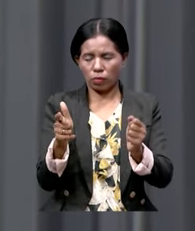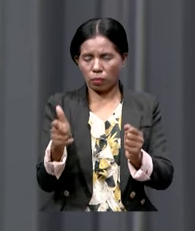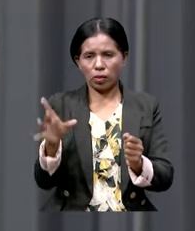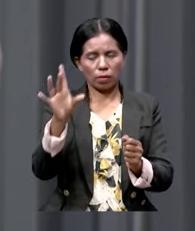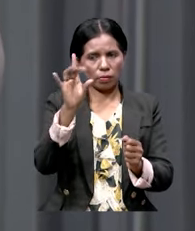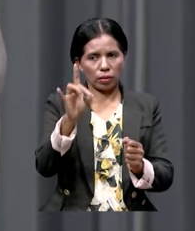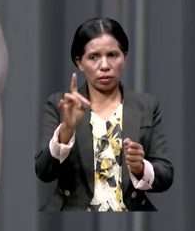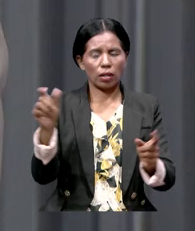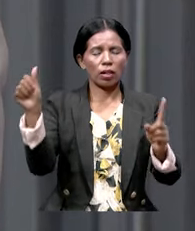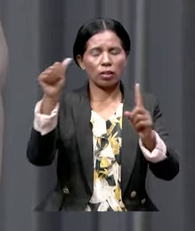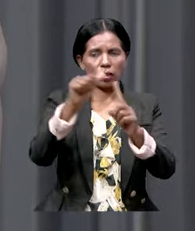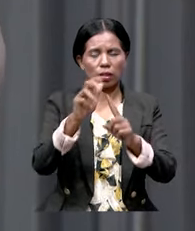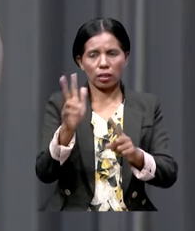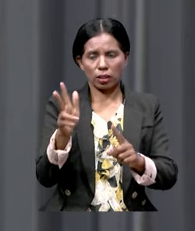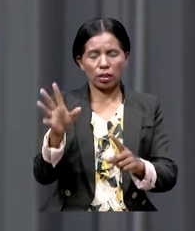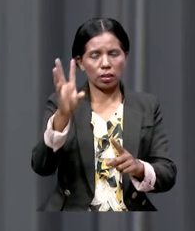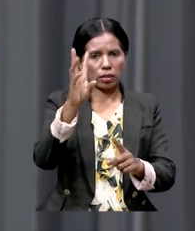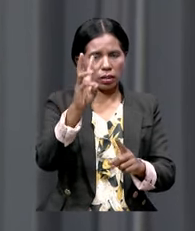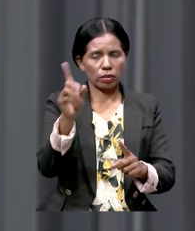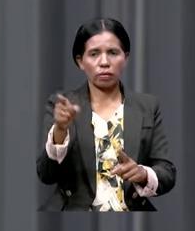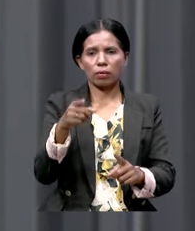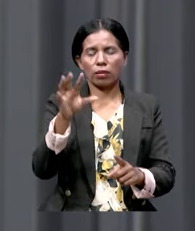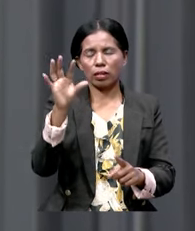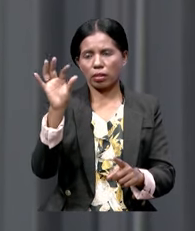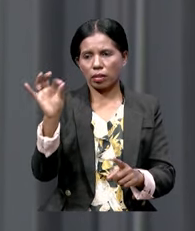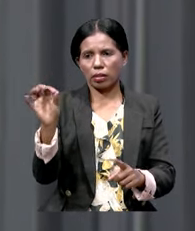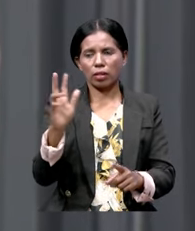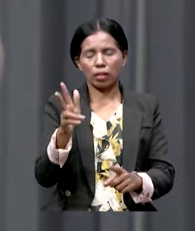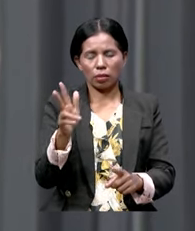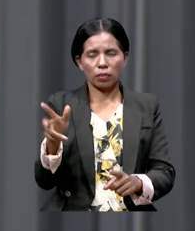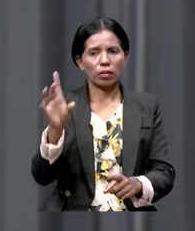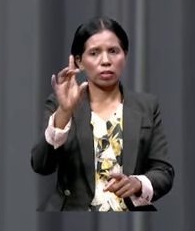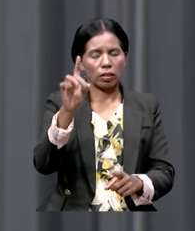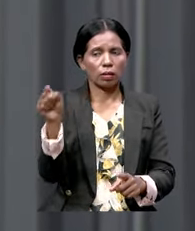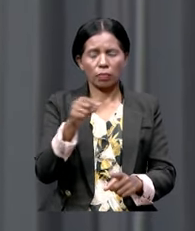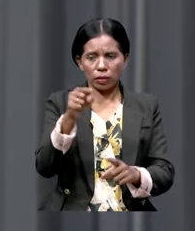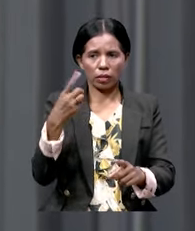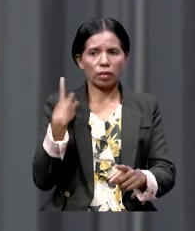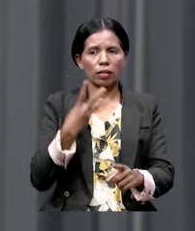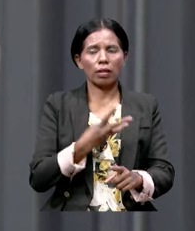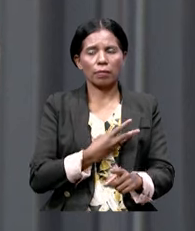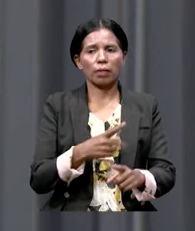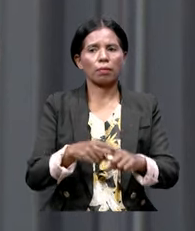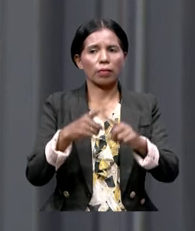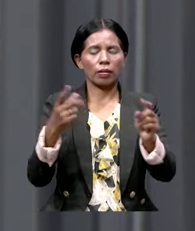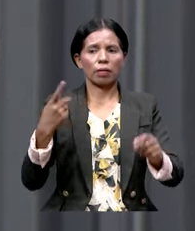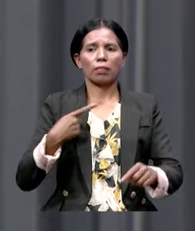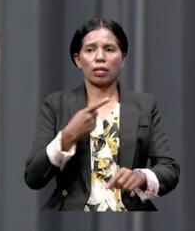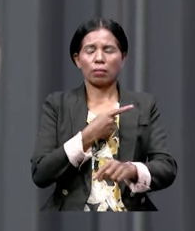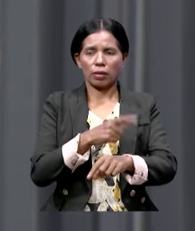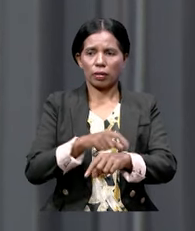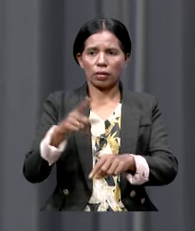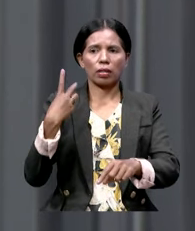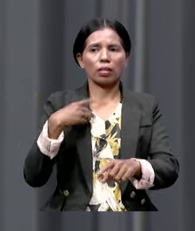atinge 36,9% ou 37%. Ita nem cota dia 30%, mas bem Parlamento Nacional